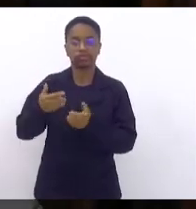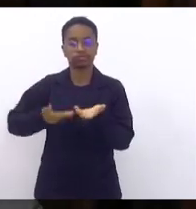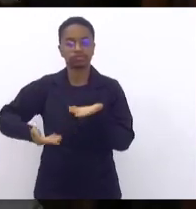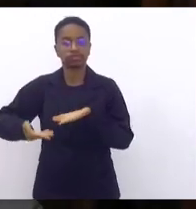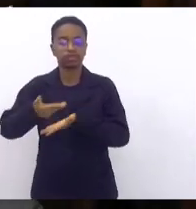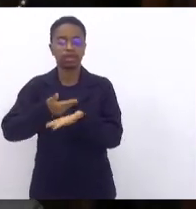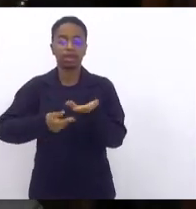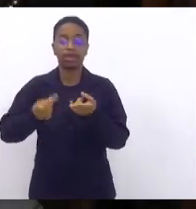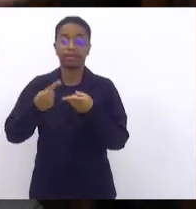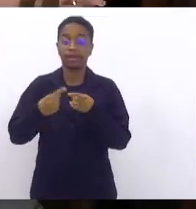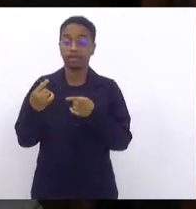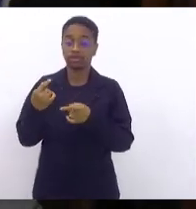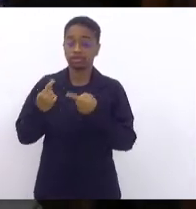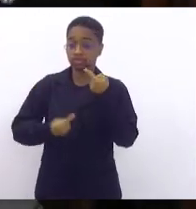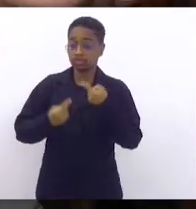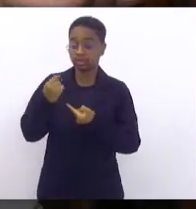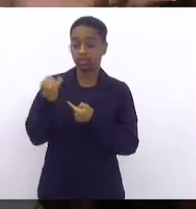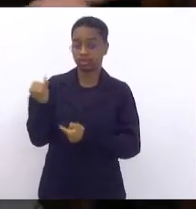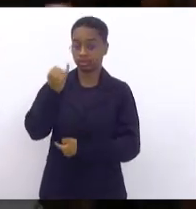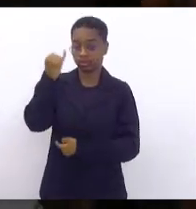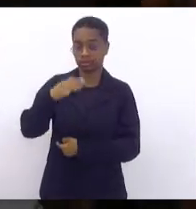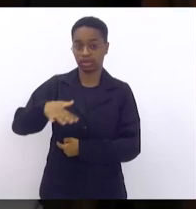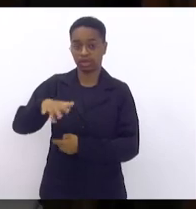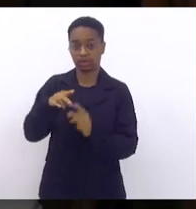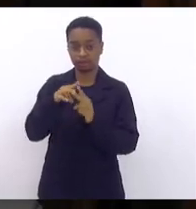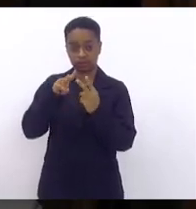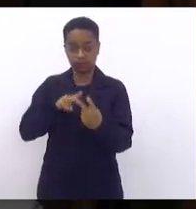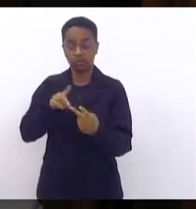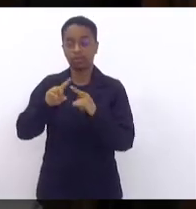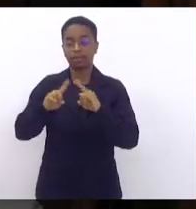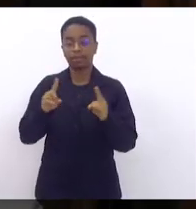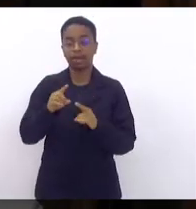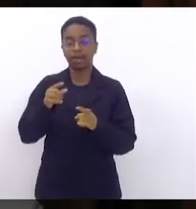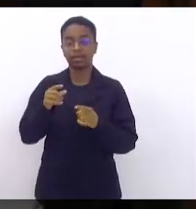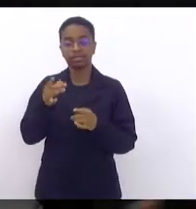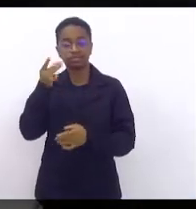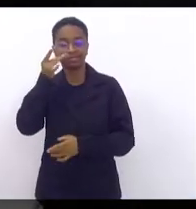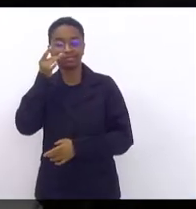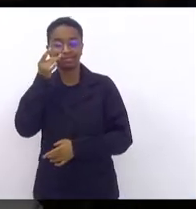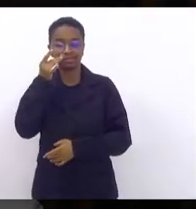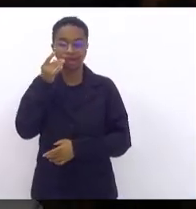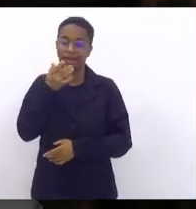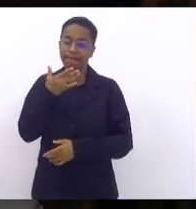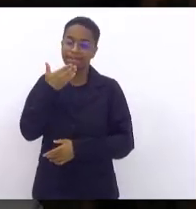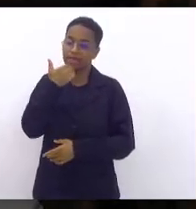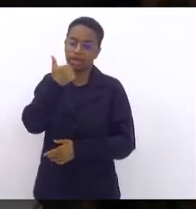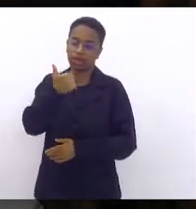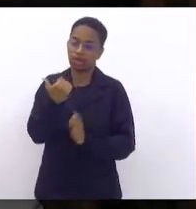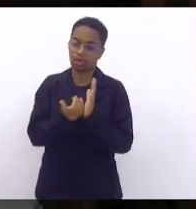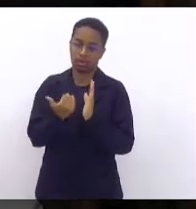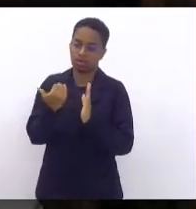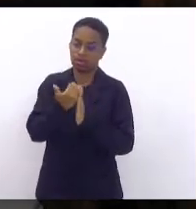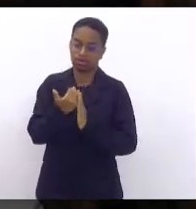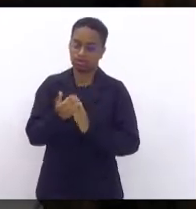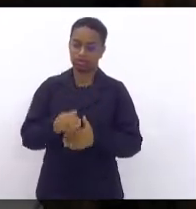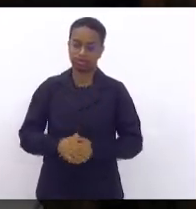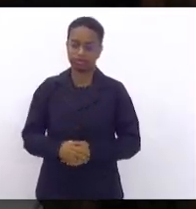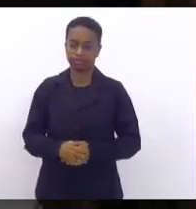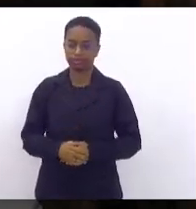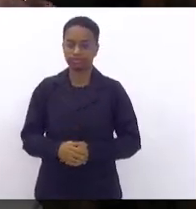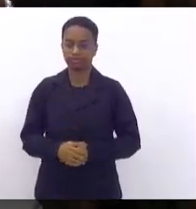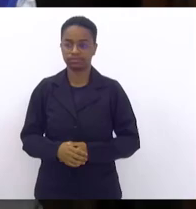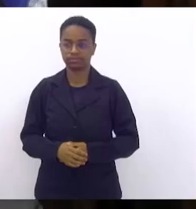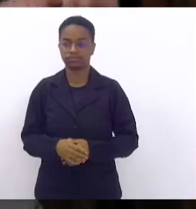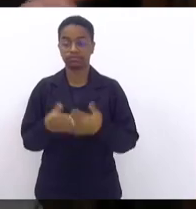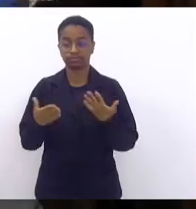ele é importante do modo ponto de vista virtual mas o ponto de vista ao vivo e a cores ele é muito mais efervescente então